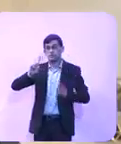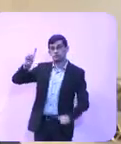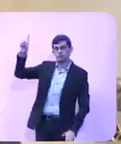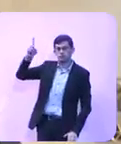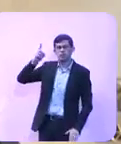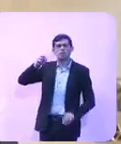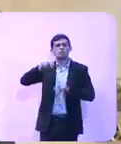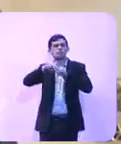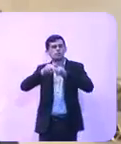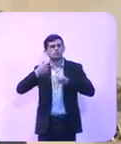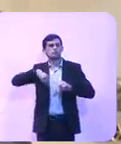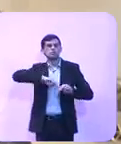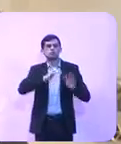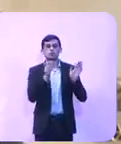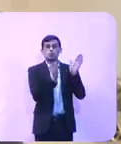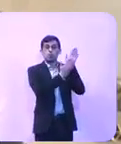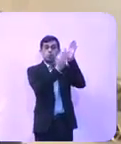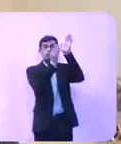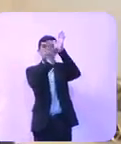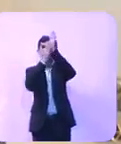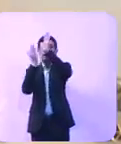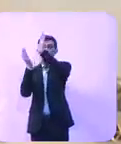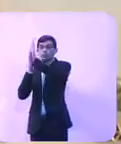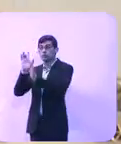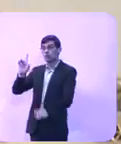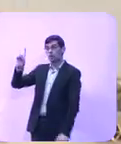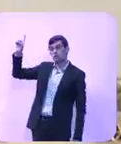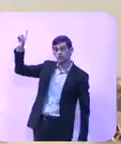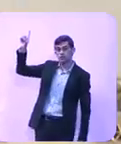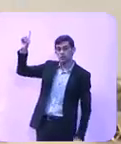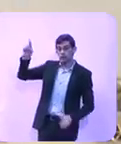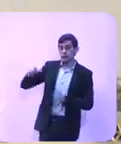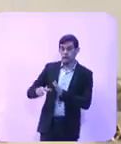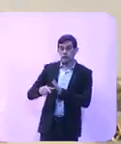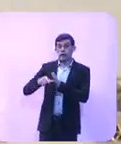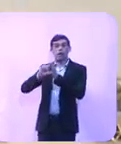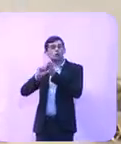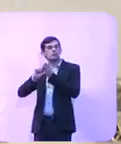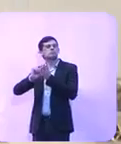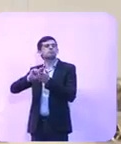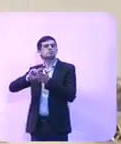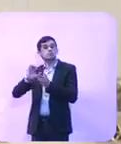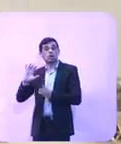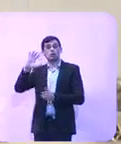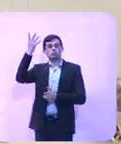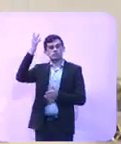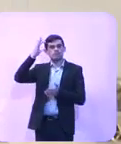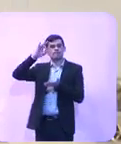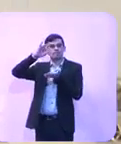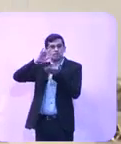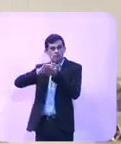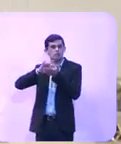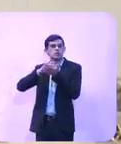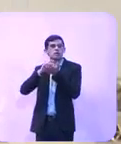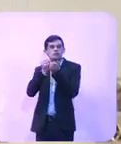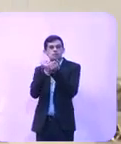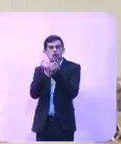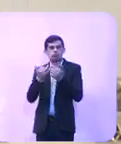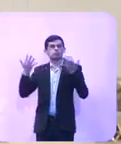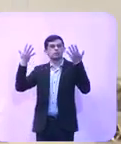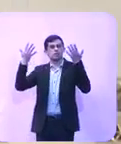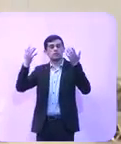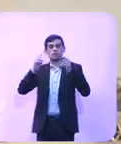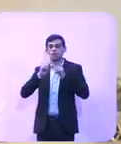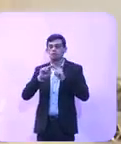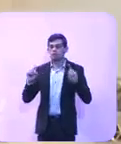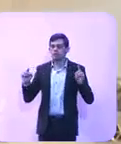nós louvamos a Deus antes mesmo de vermos os efeitos da oração. Mas a oração de